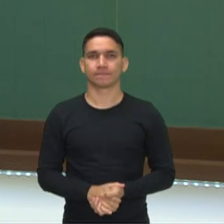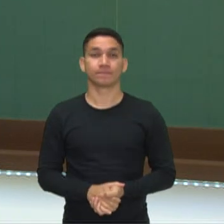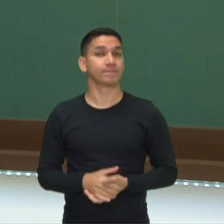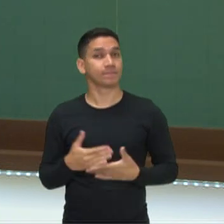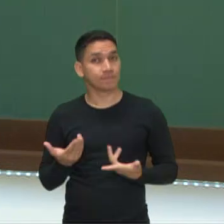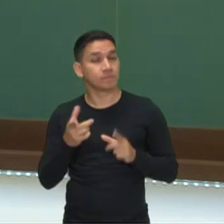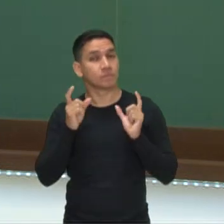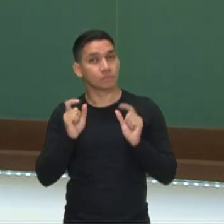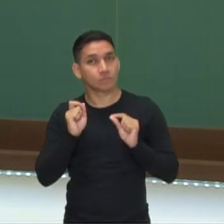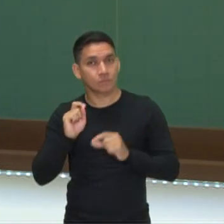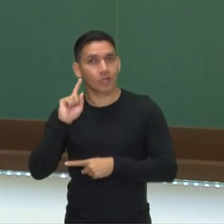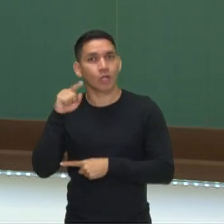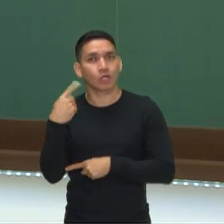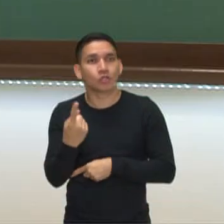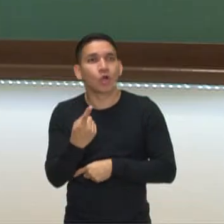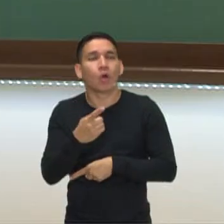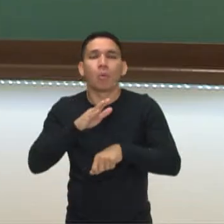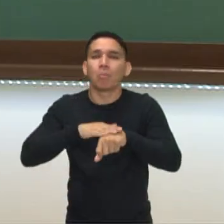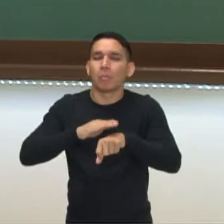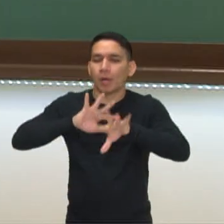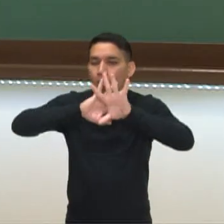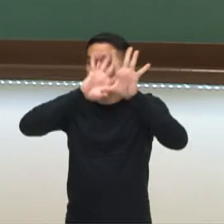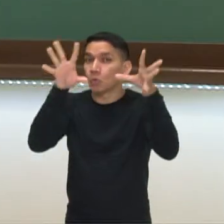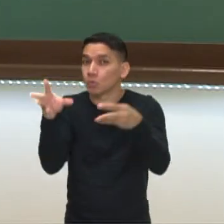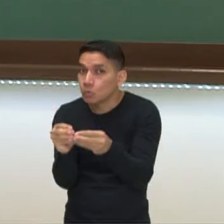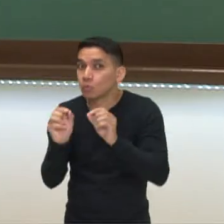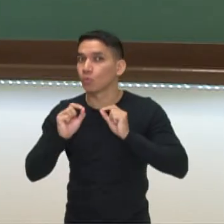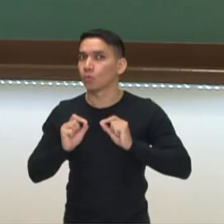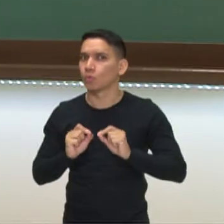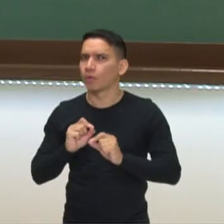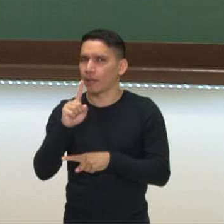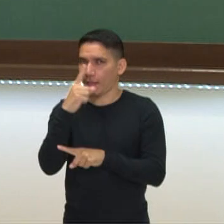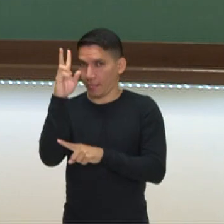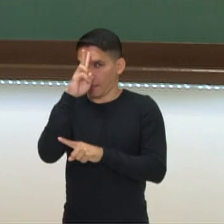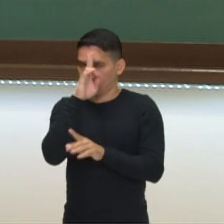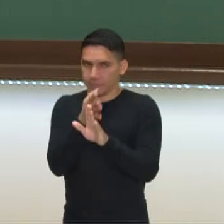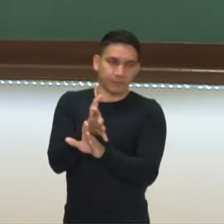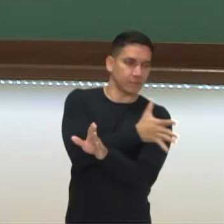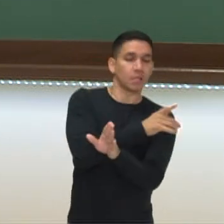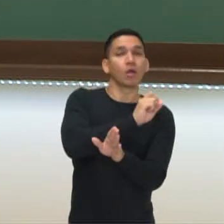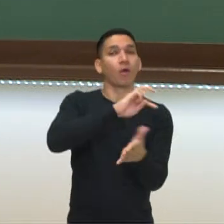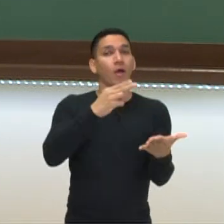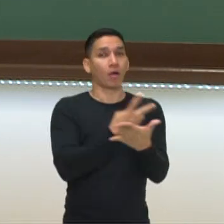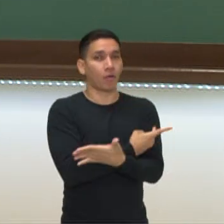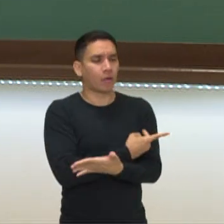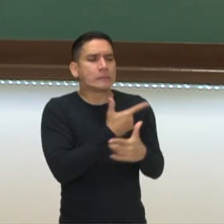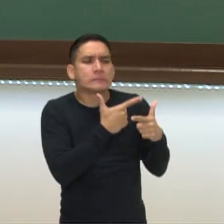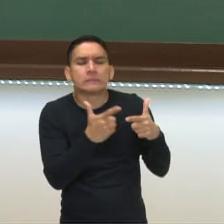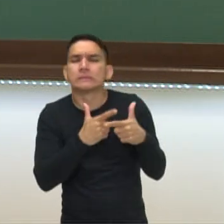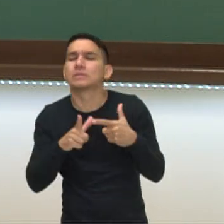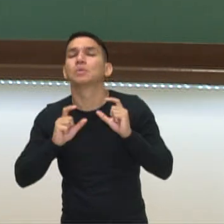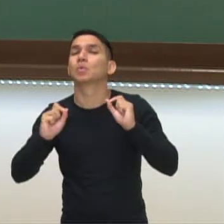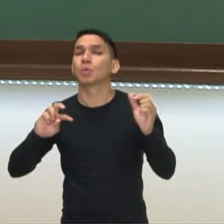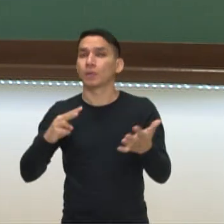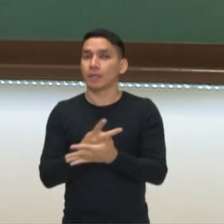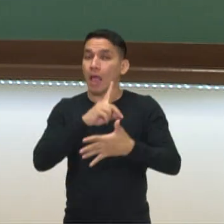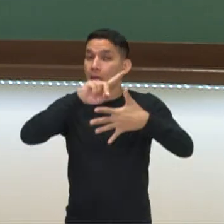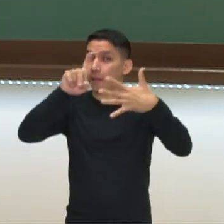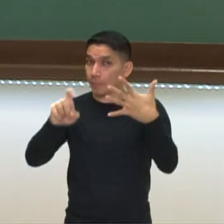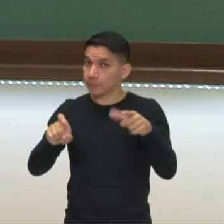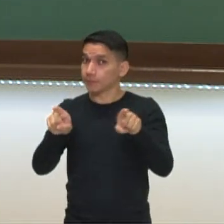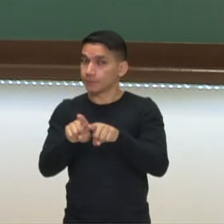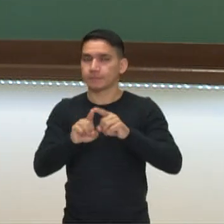Então vamos lá para a nossa conclusão. Então vamos relembrar um pouquinho lá do nosso problema e da nossa